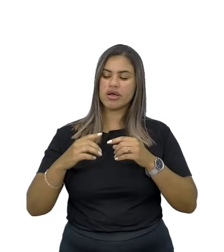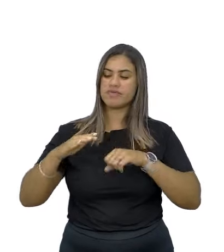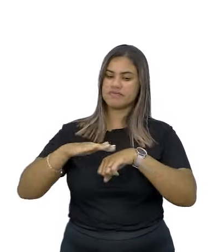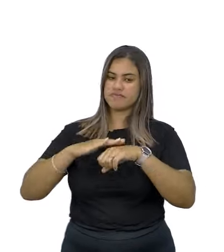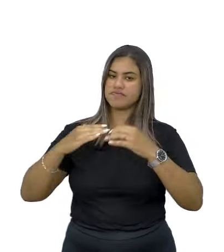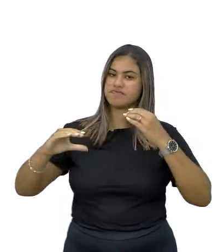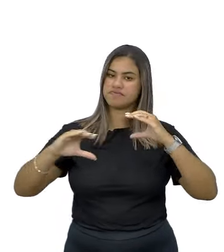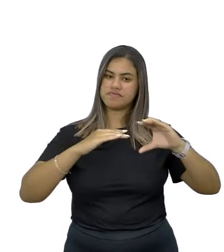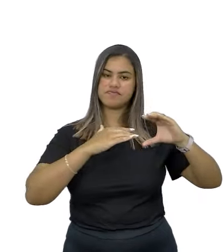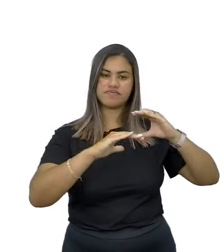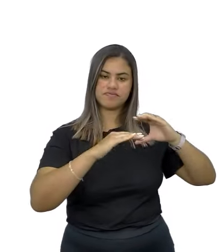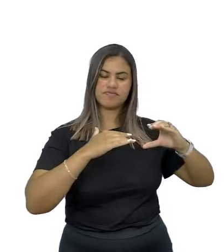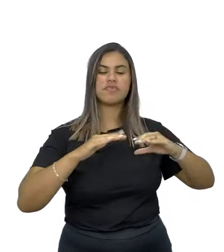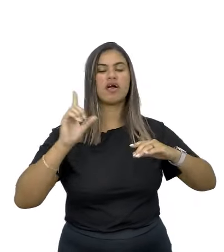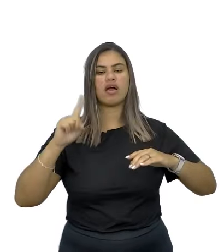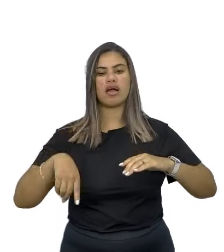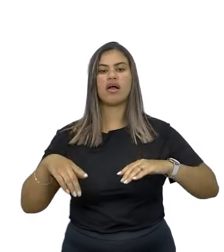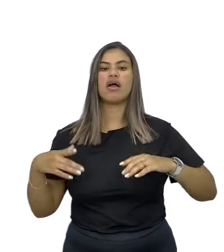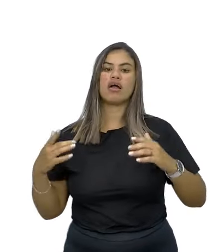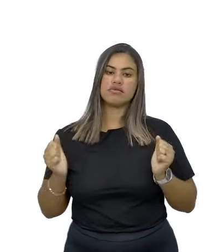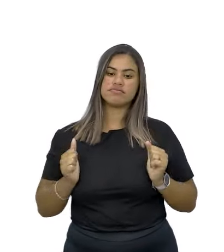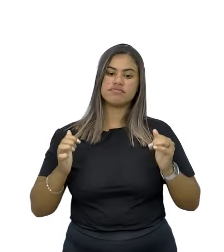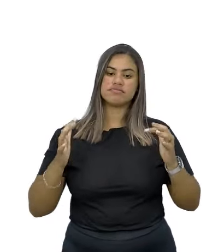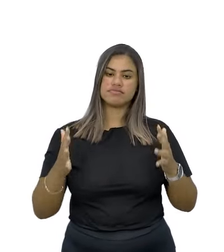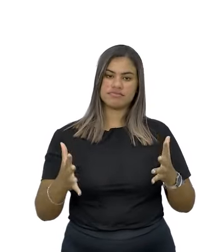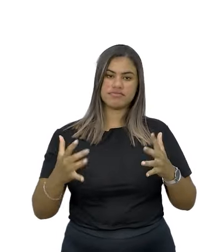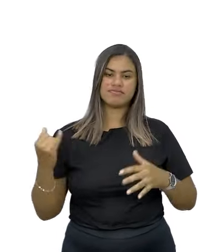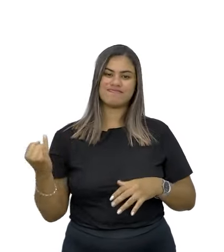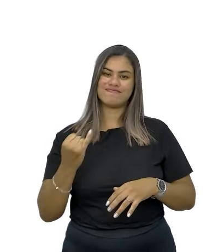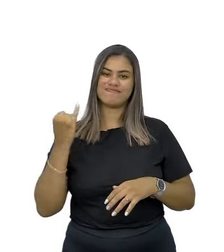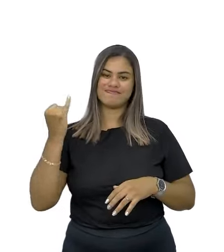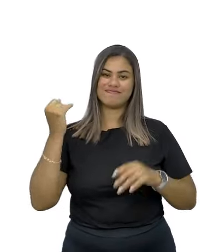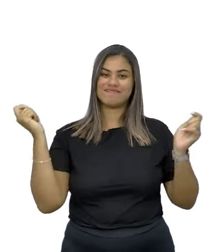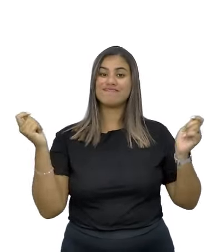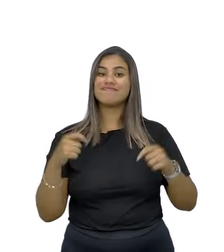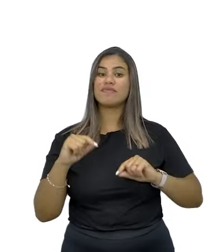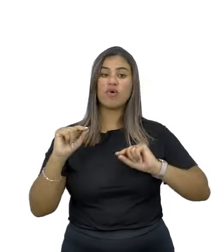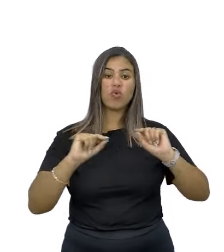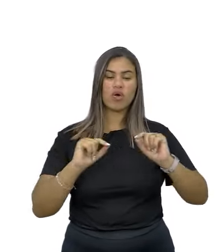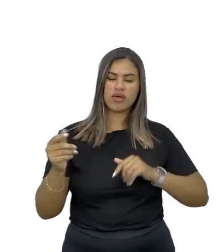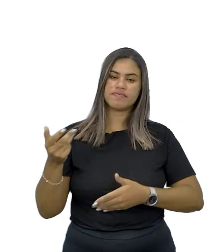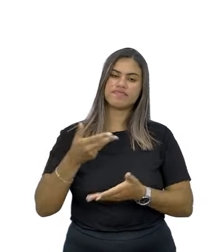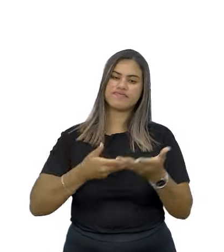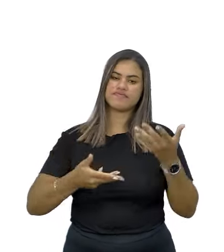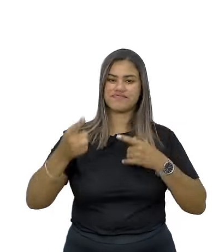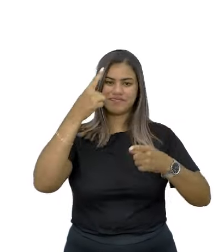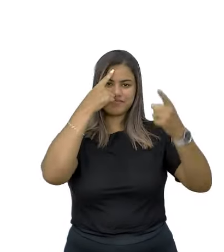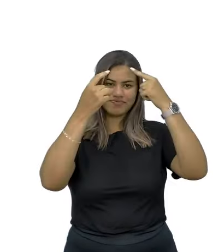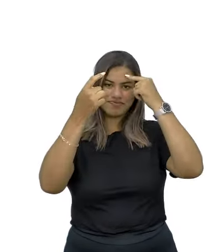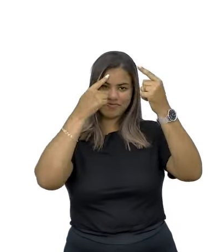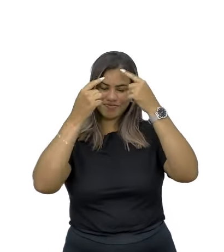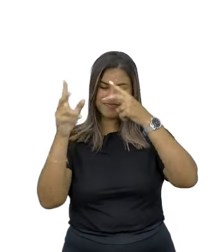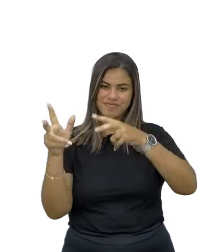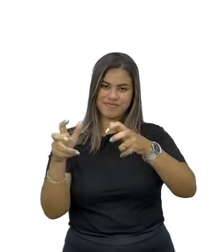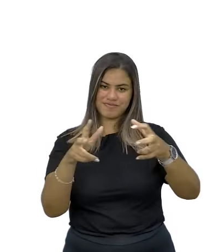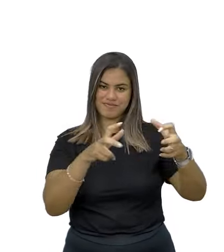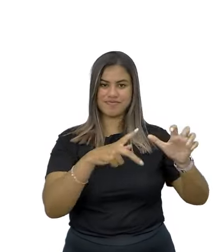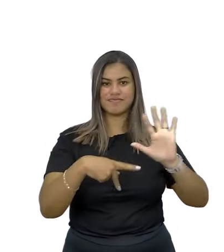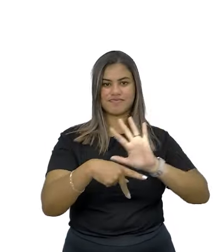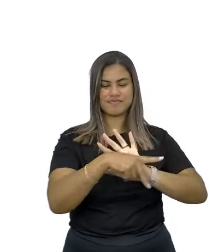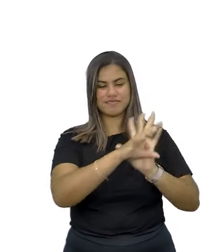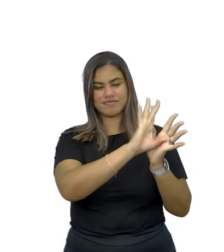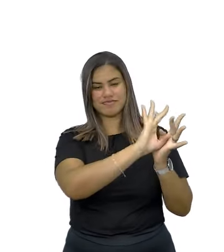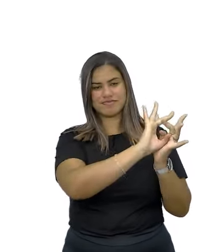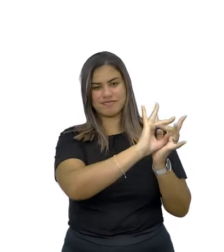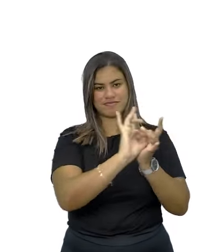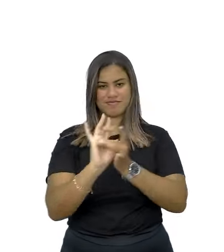ação considerada profícua e permite o compartilhamento de ideias e percepções sobre o